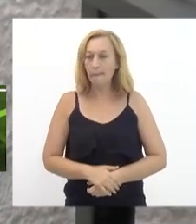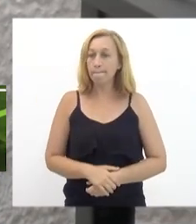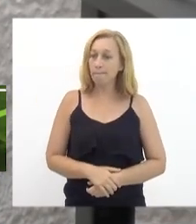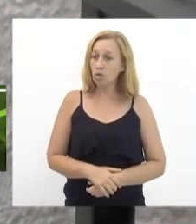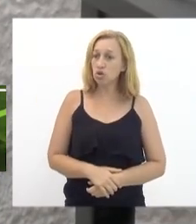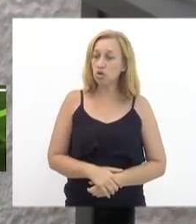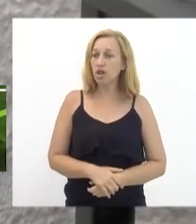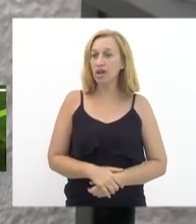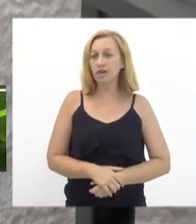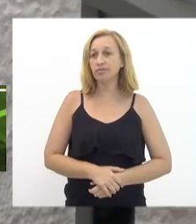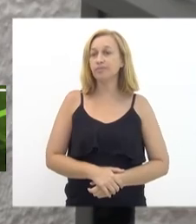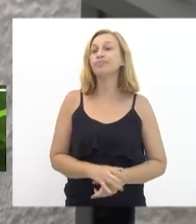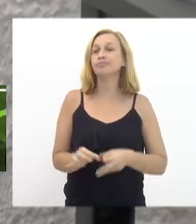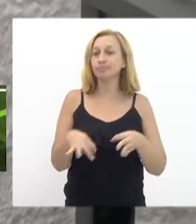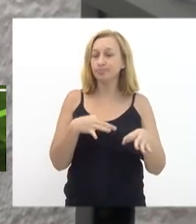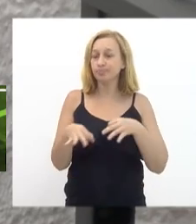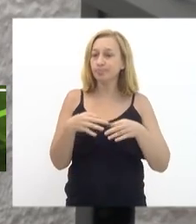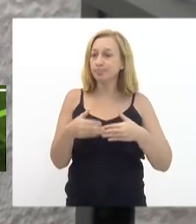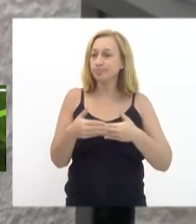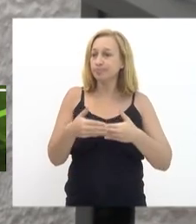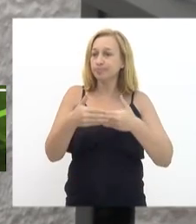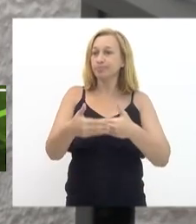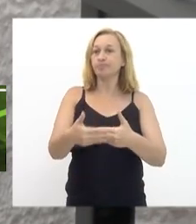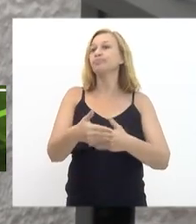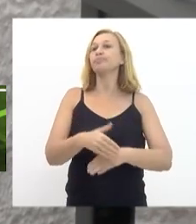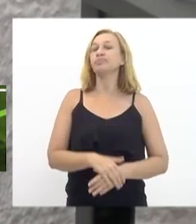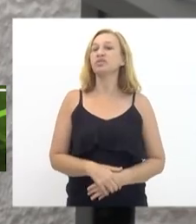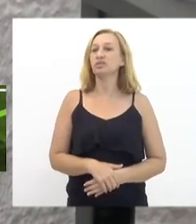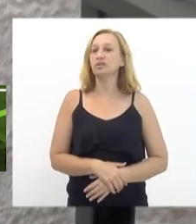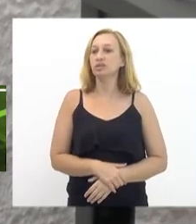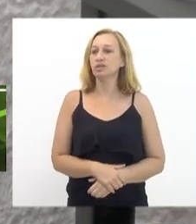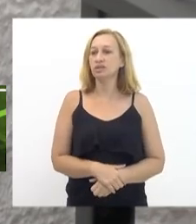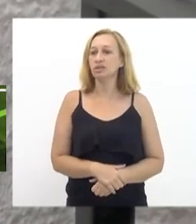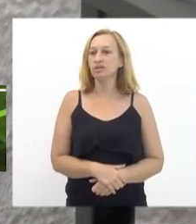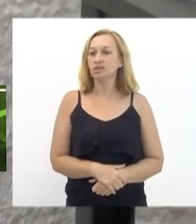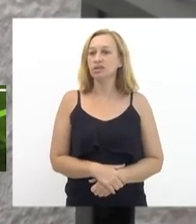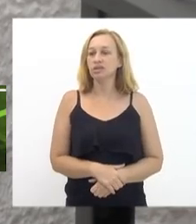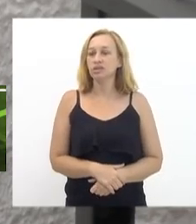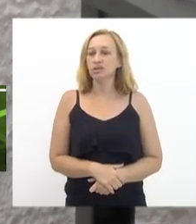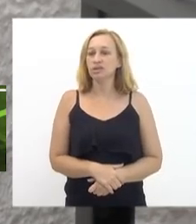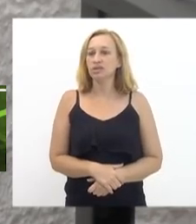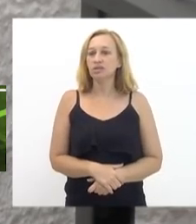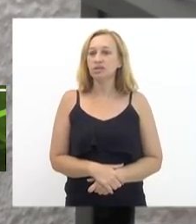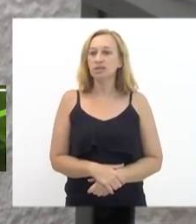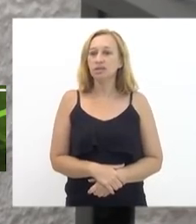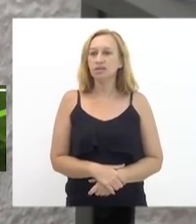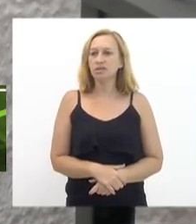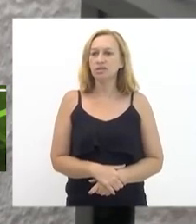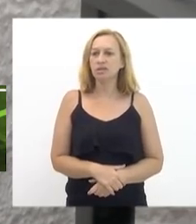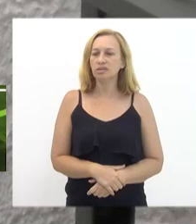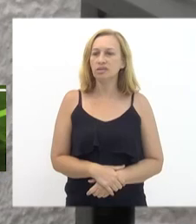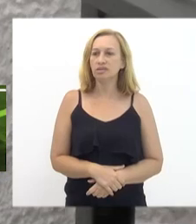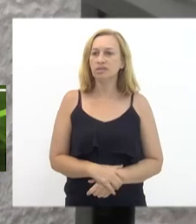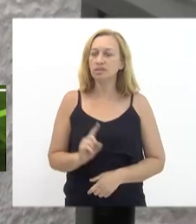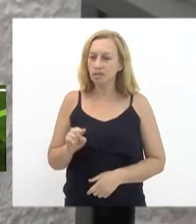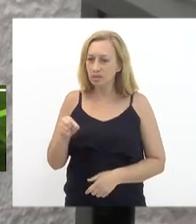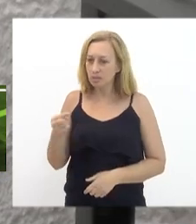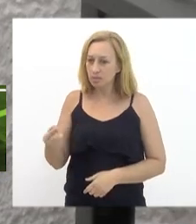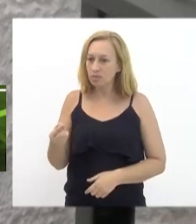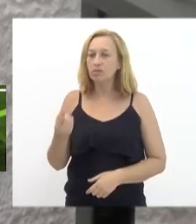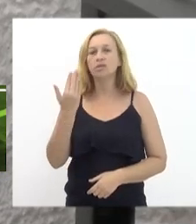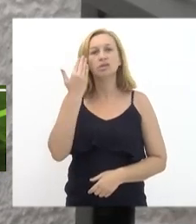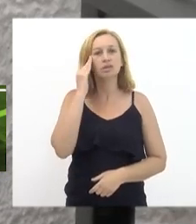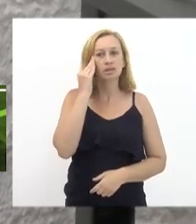o programa tá andando nós não faz nós de inicialmente definimos pelo chamamento depois nós